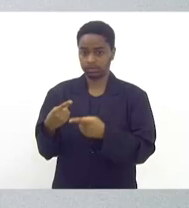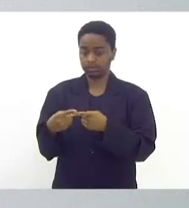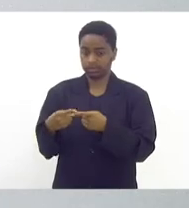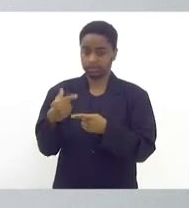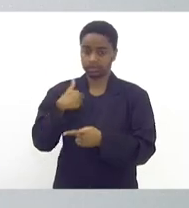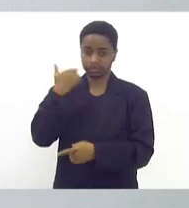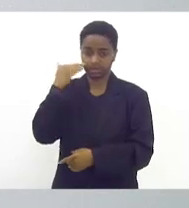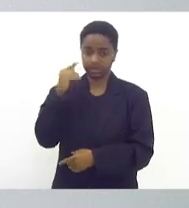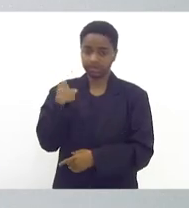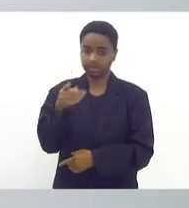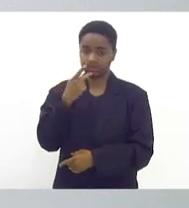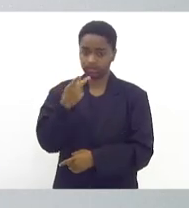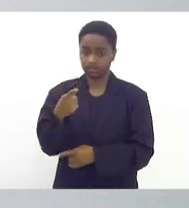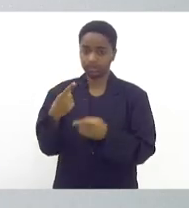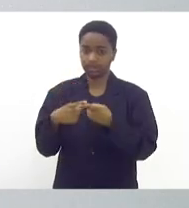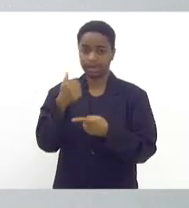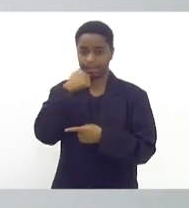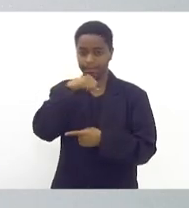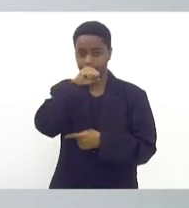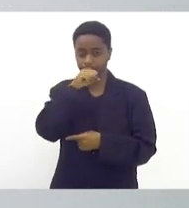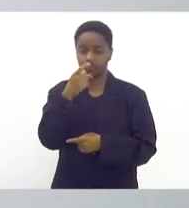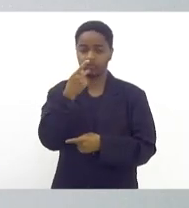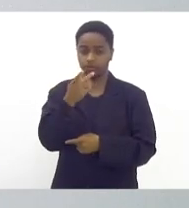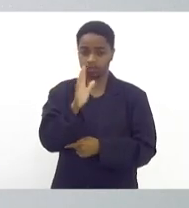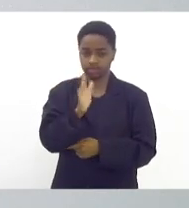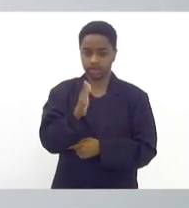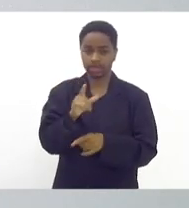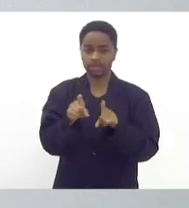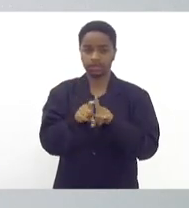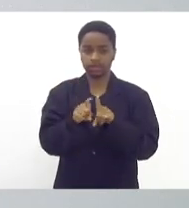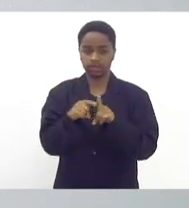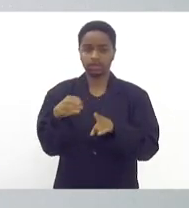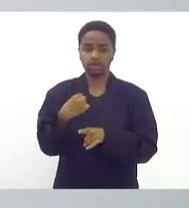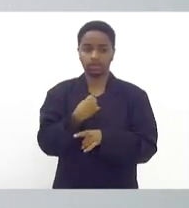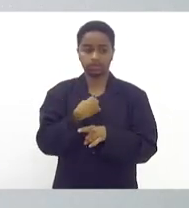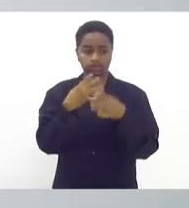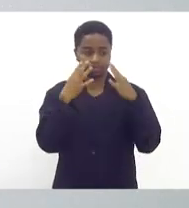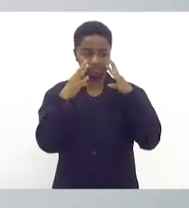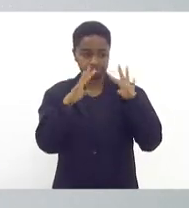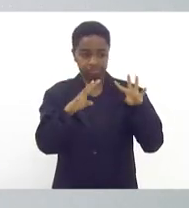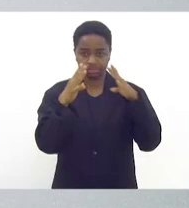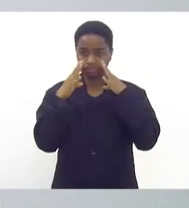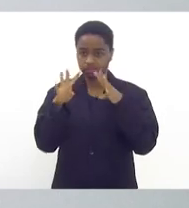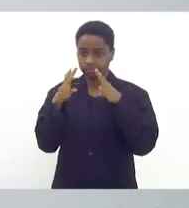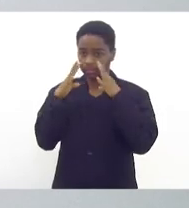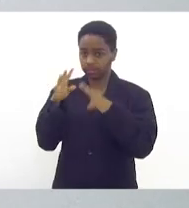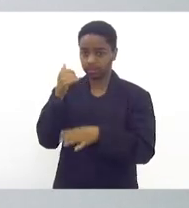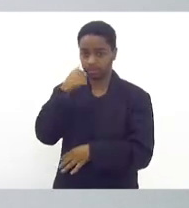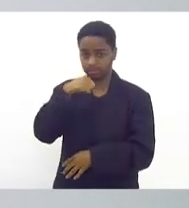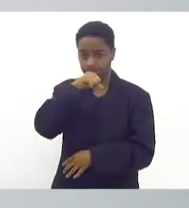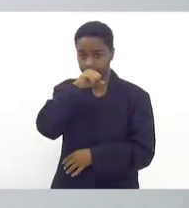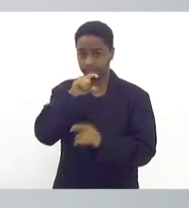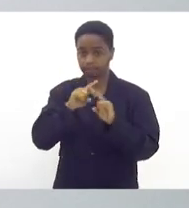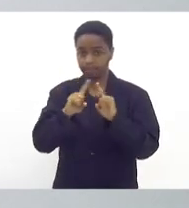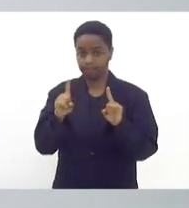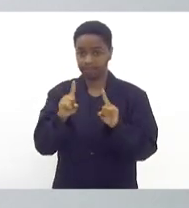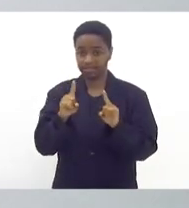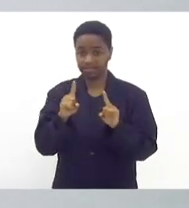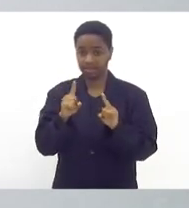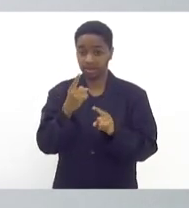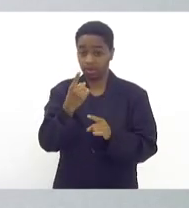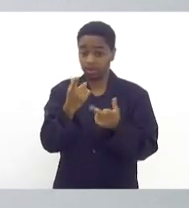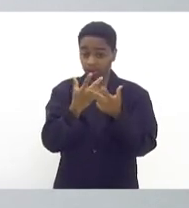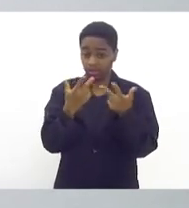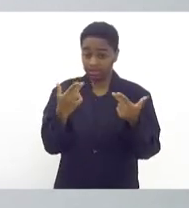ele fala que as mães já falaram muito que a gente ouviu muitas pessoas aqui já falaram as mães Mas uma coisa é a gente ouvir